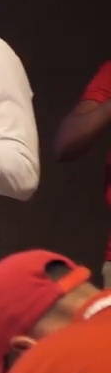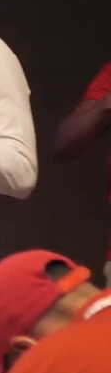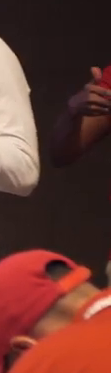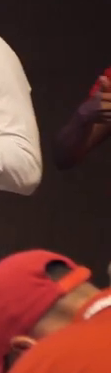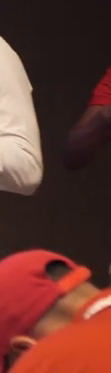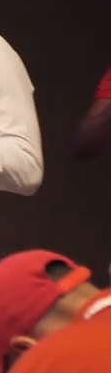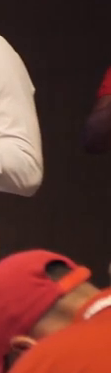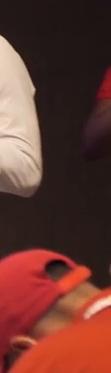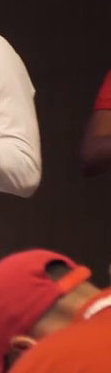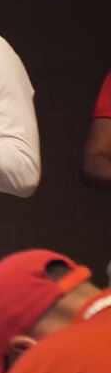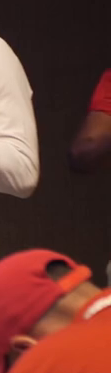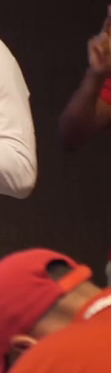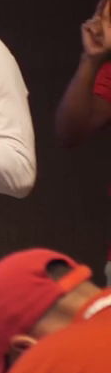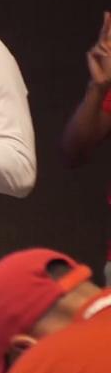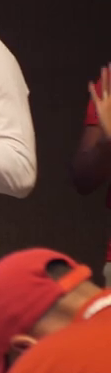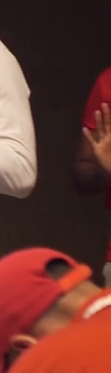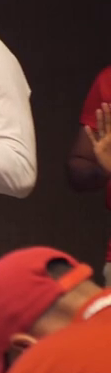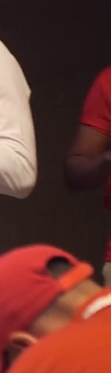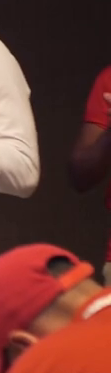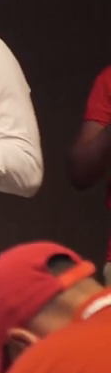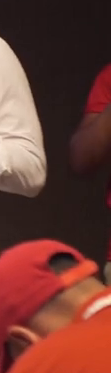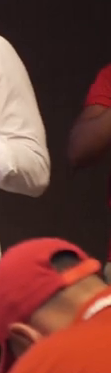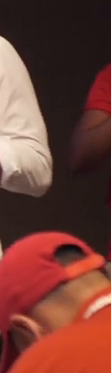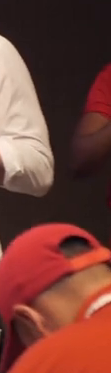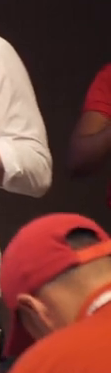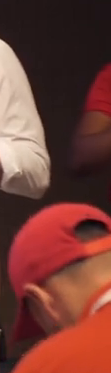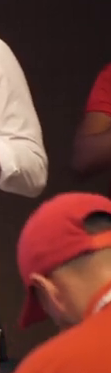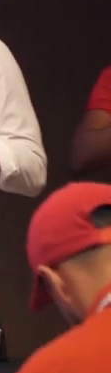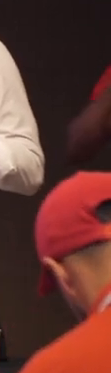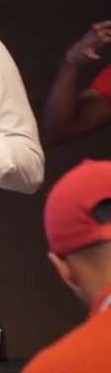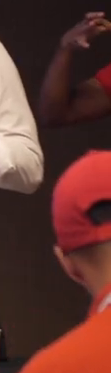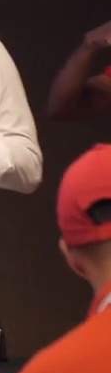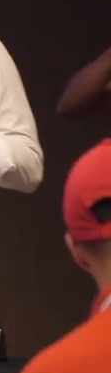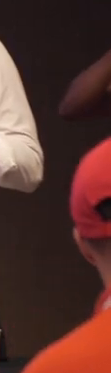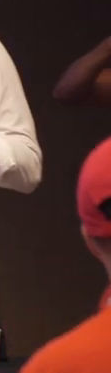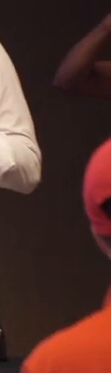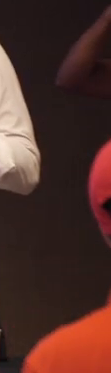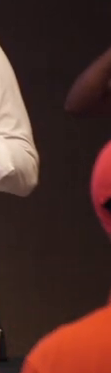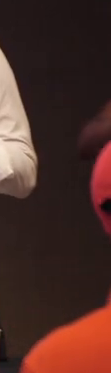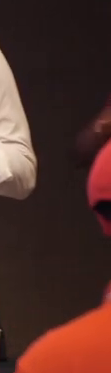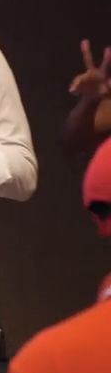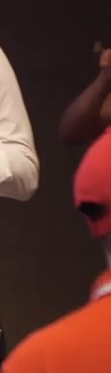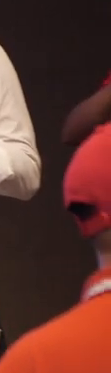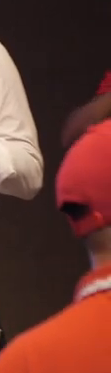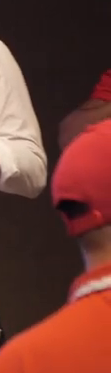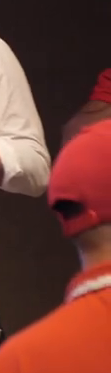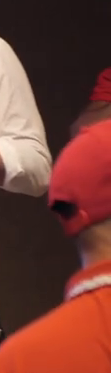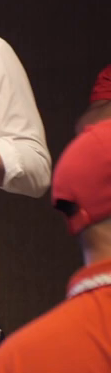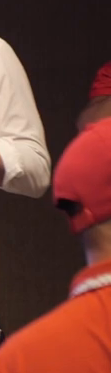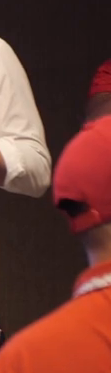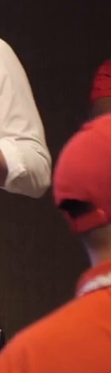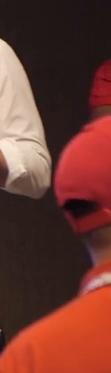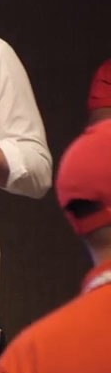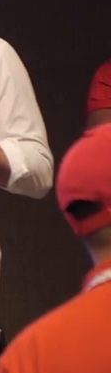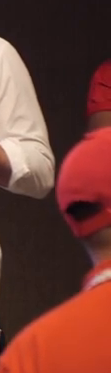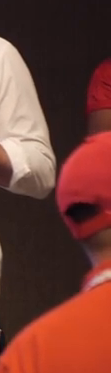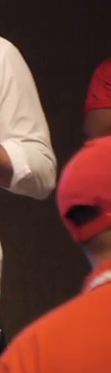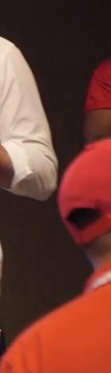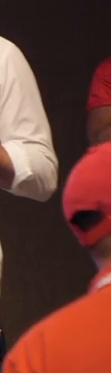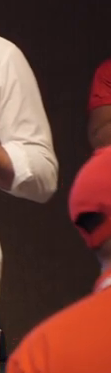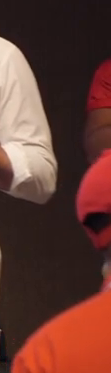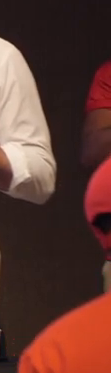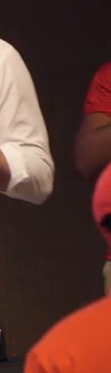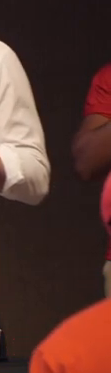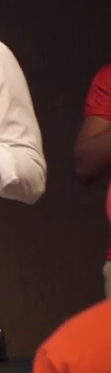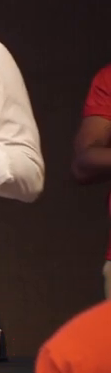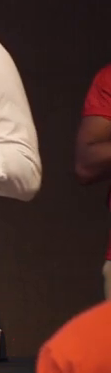diferente. Essa é uma eleição em que a questão nacional vai estar muito presente. A gente não viveu em